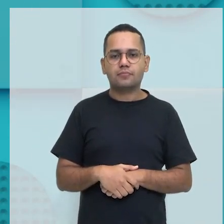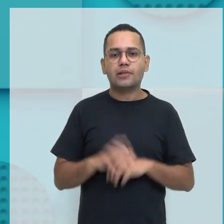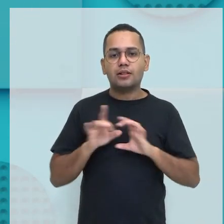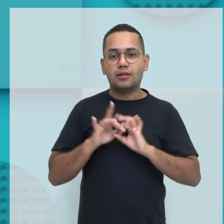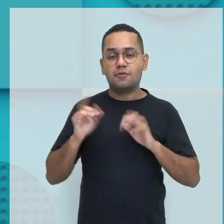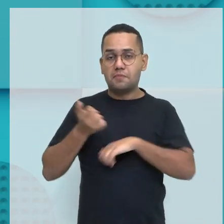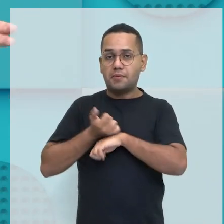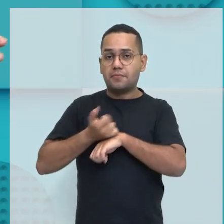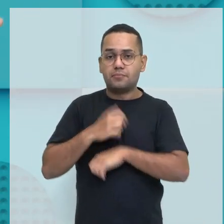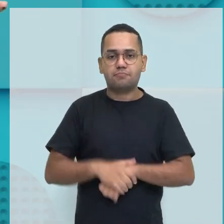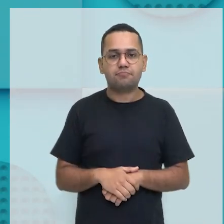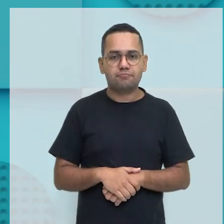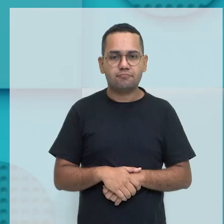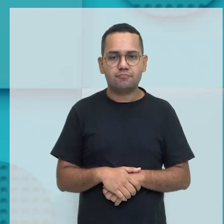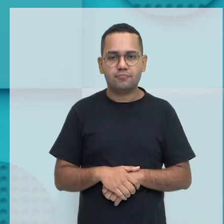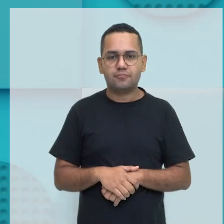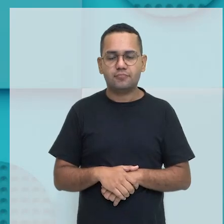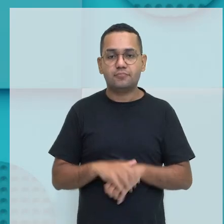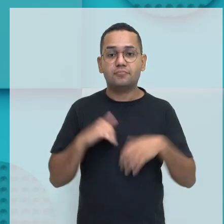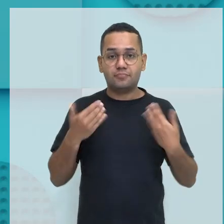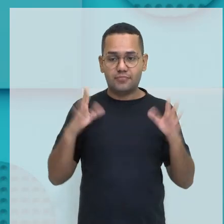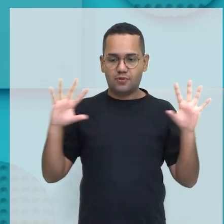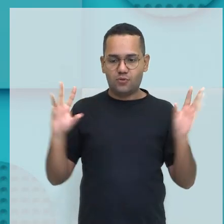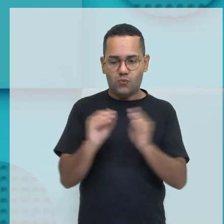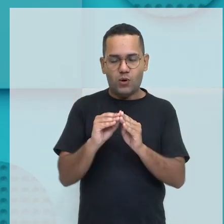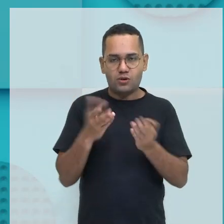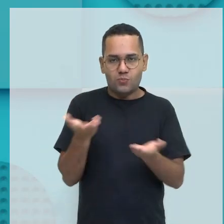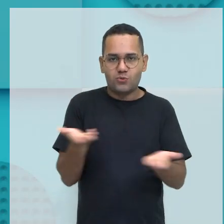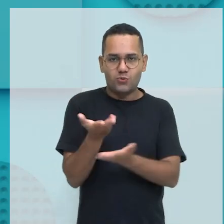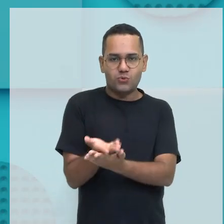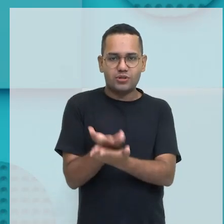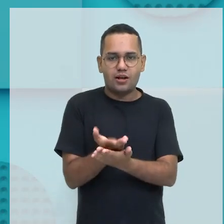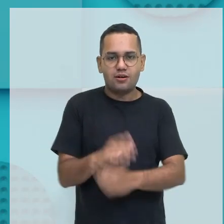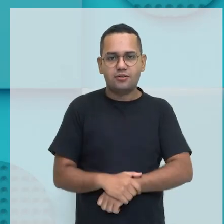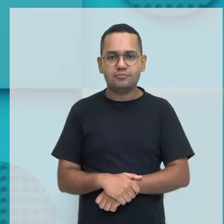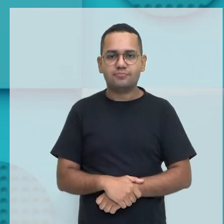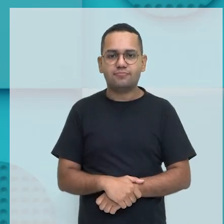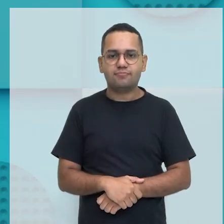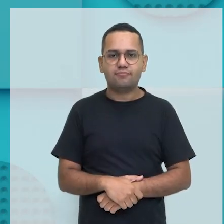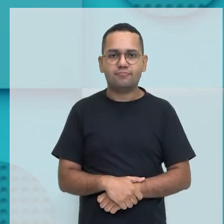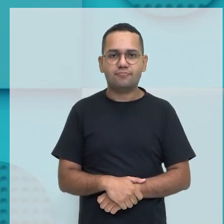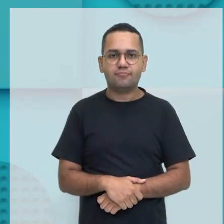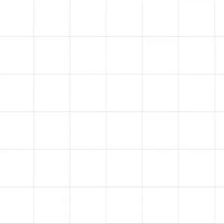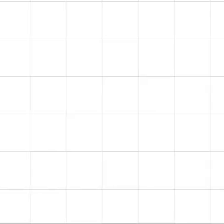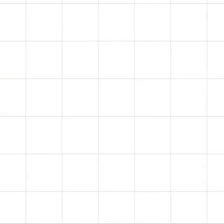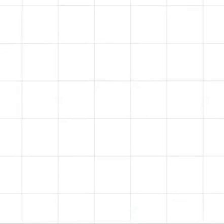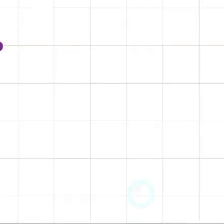dançarino, ok? Então, meus queridos, encerramos essa nossa revisão.